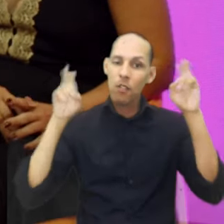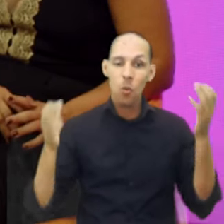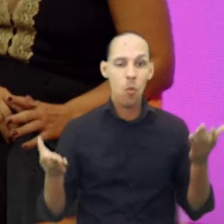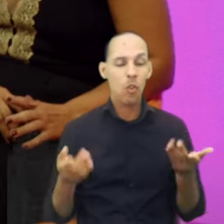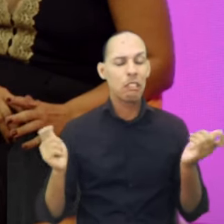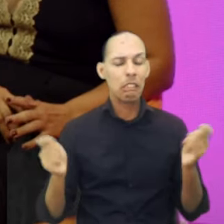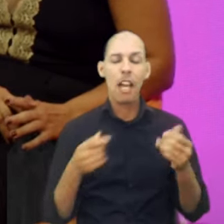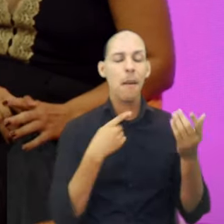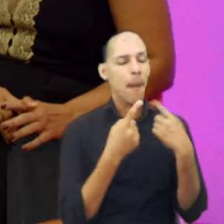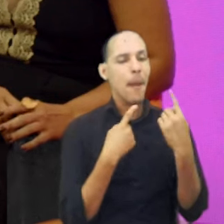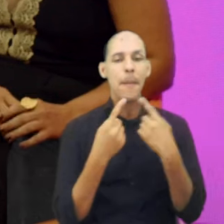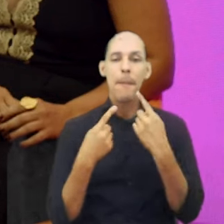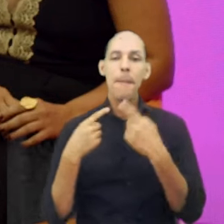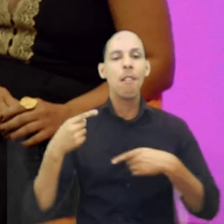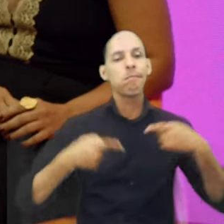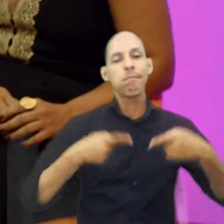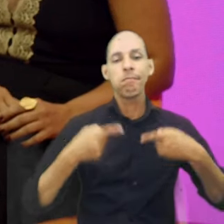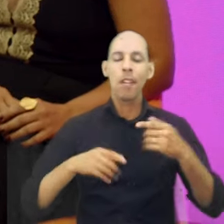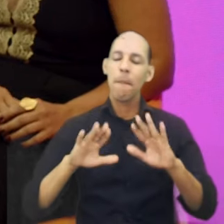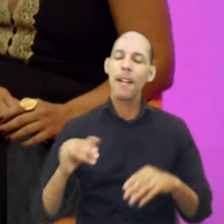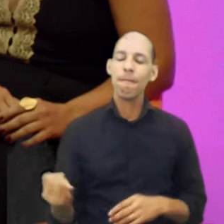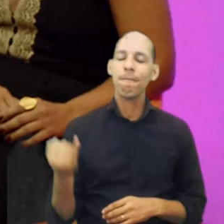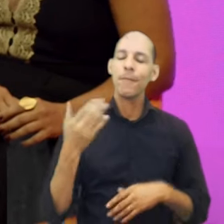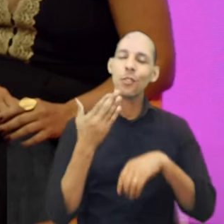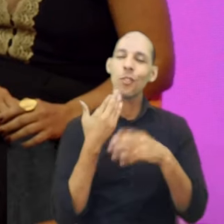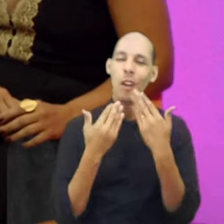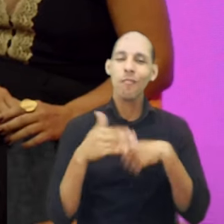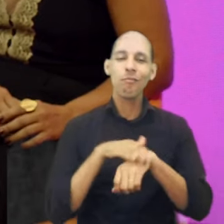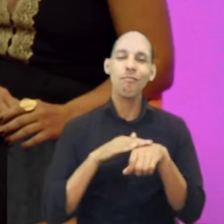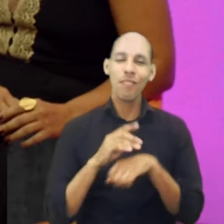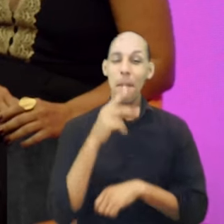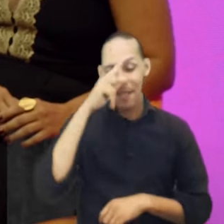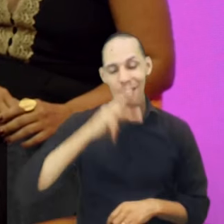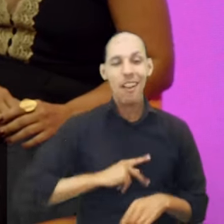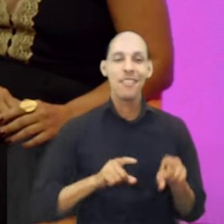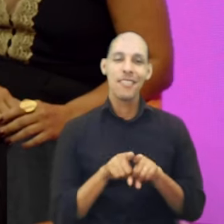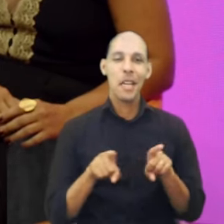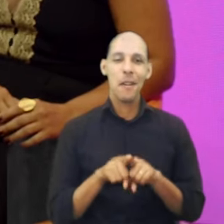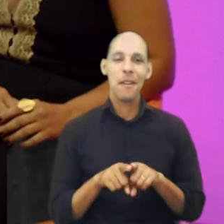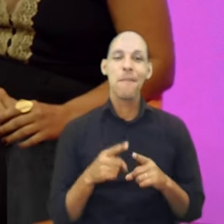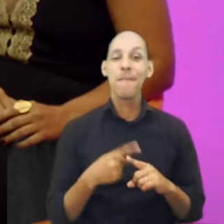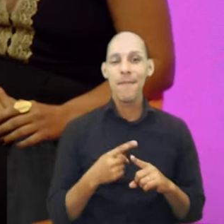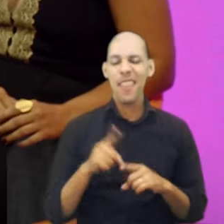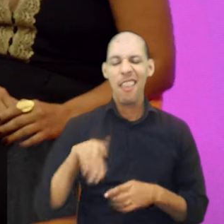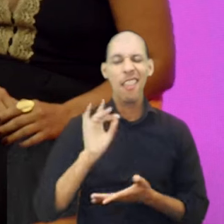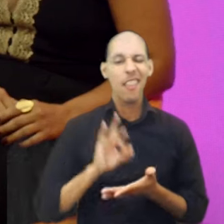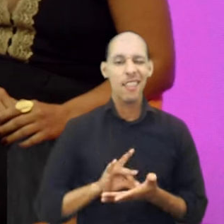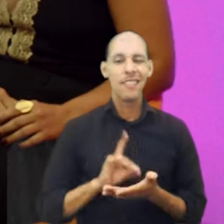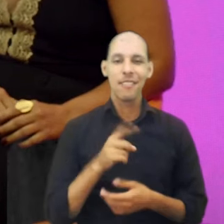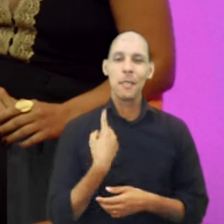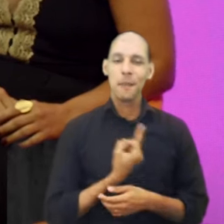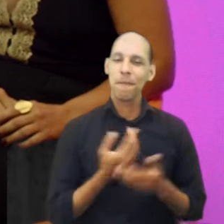gente pode discutir e debater, mas eu acho que é importante a gente conversar conosco até quanto isso é verdade pra